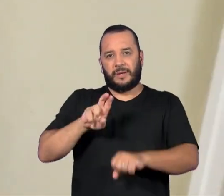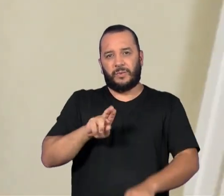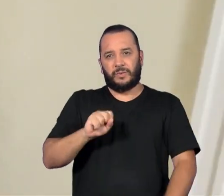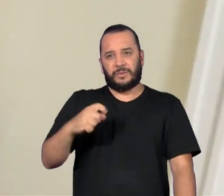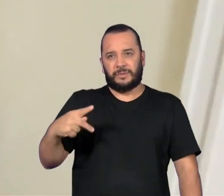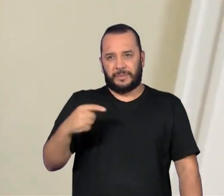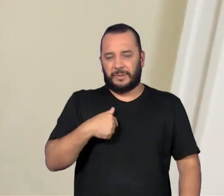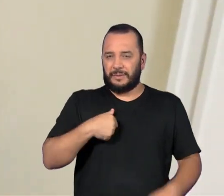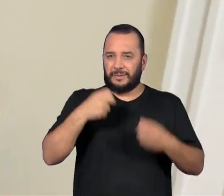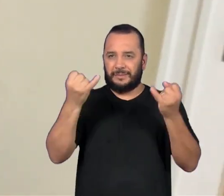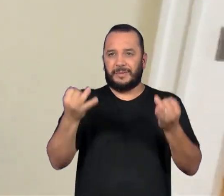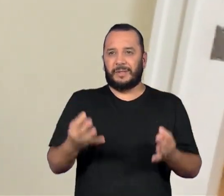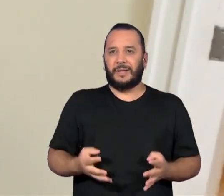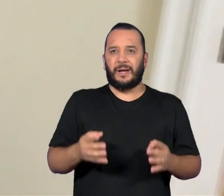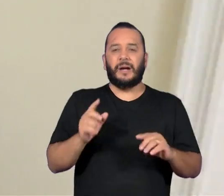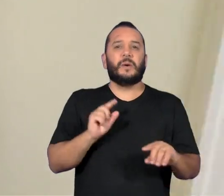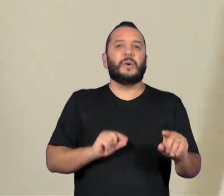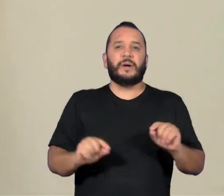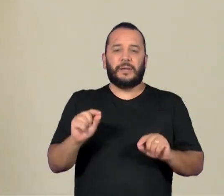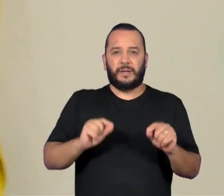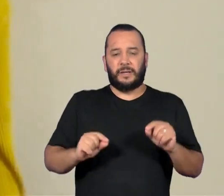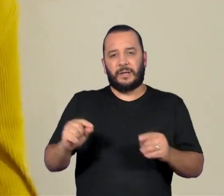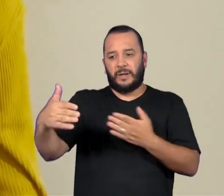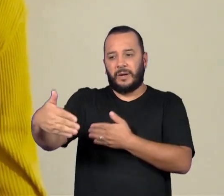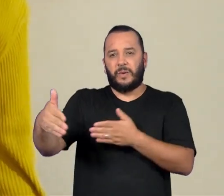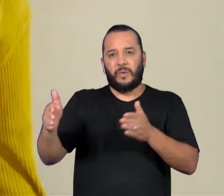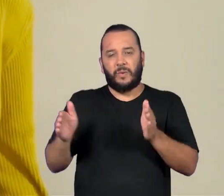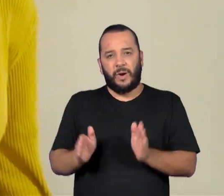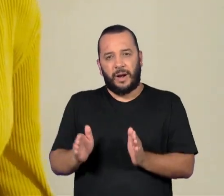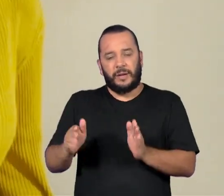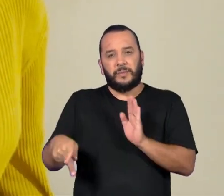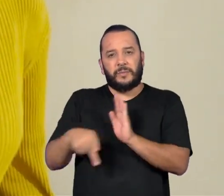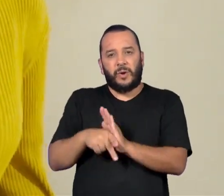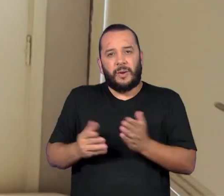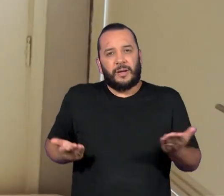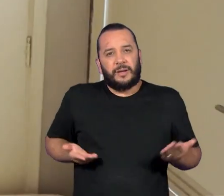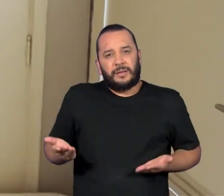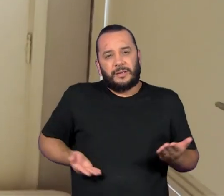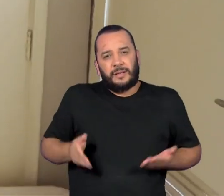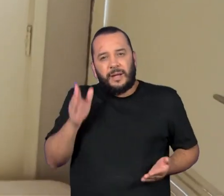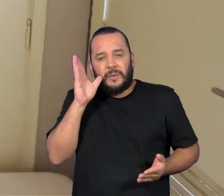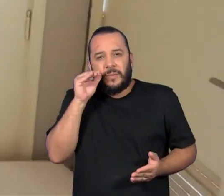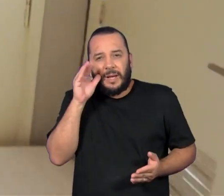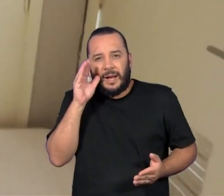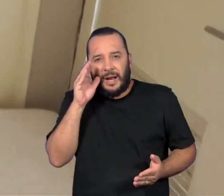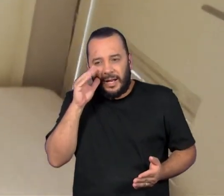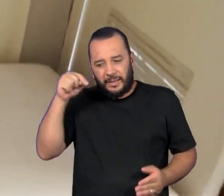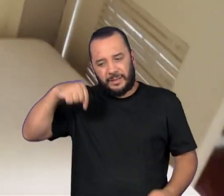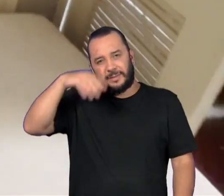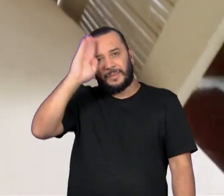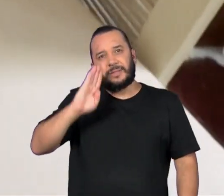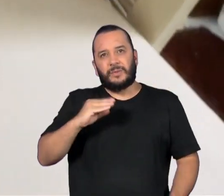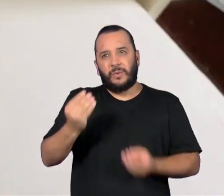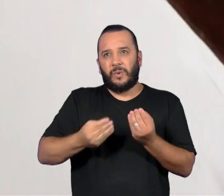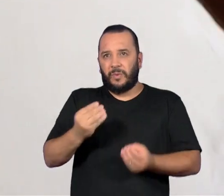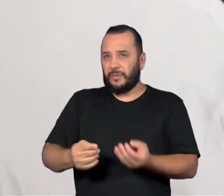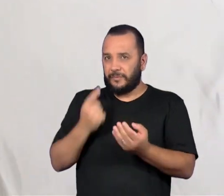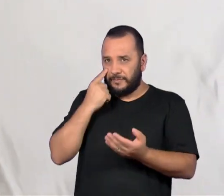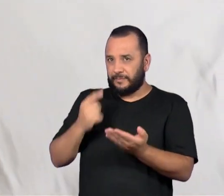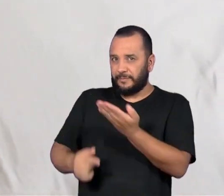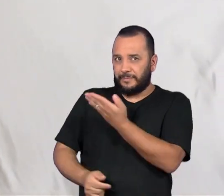aqui para falar um pouquinho sobre o quartinho de empregada na arquitetura brasileira. Bom, o quarto de empregada é um